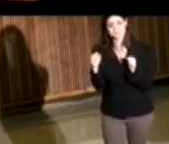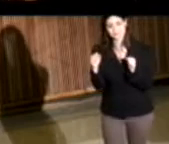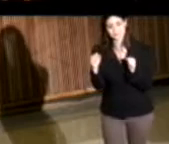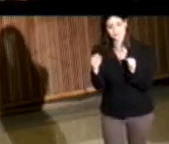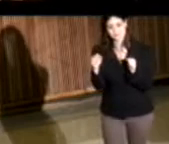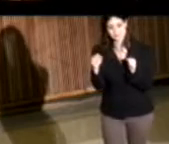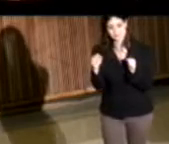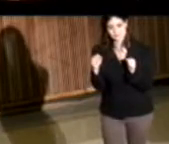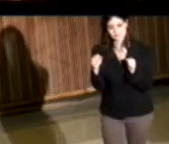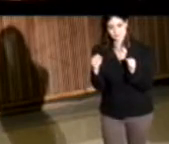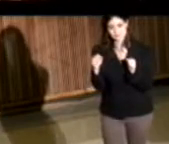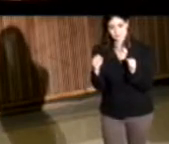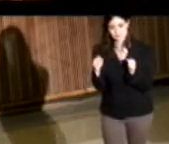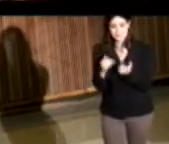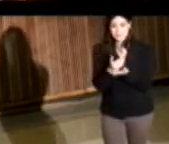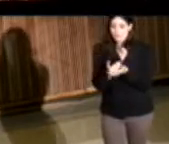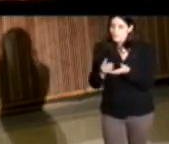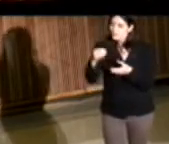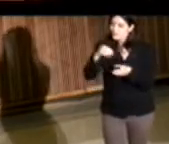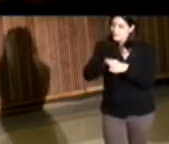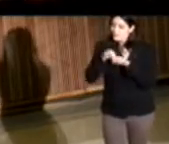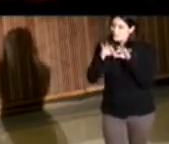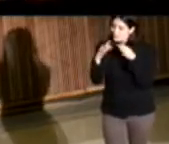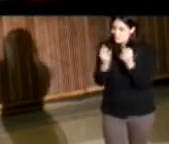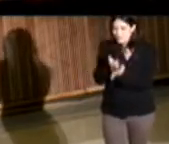E aí a gente tem que conviver em família,